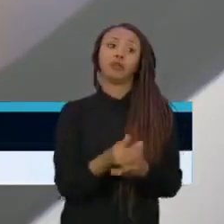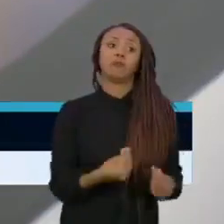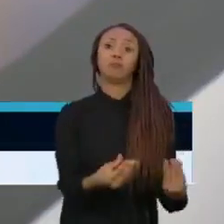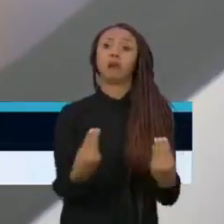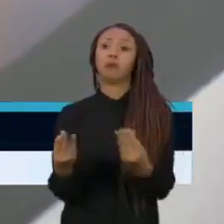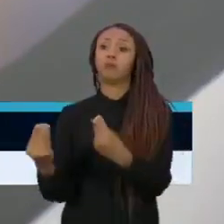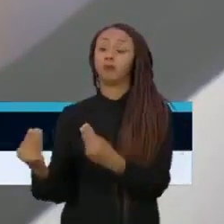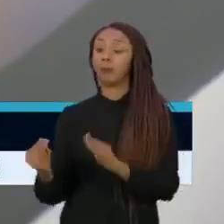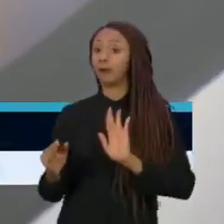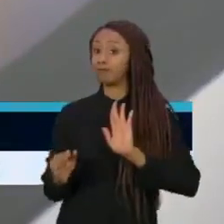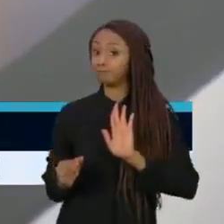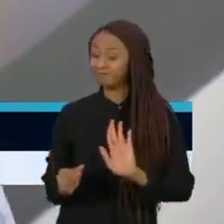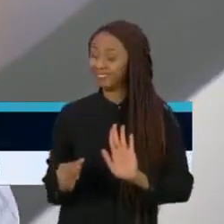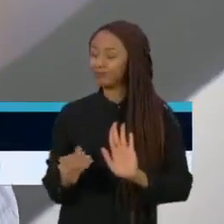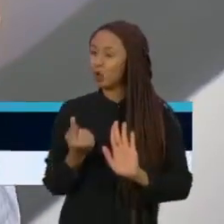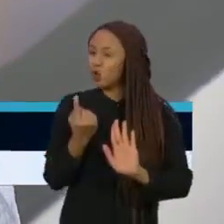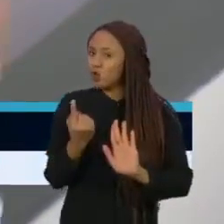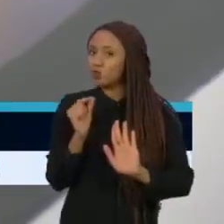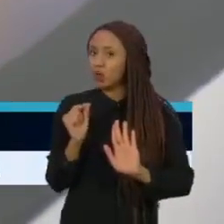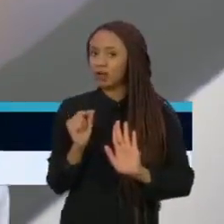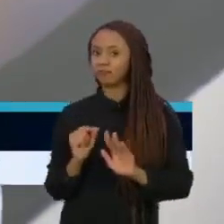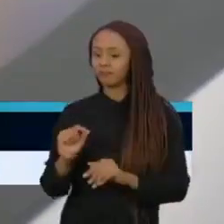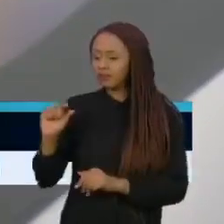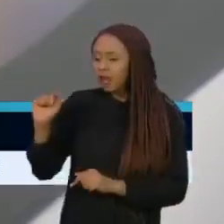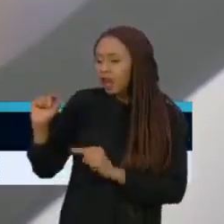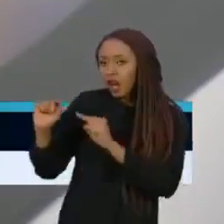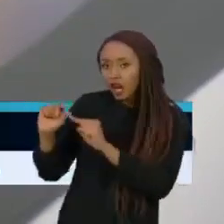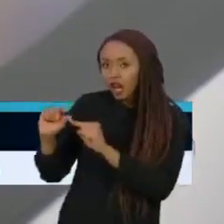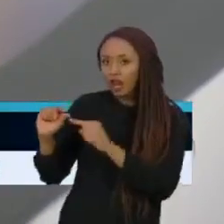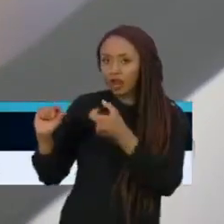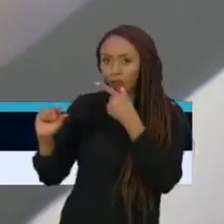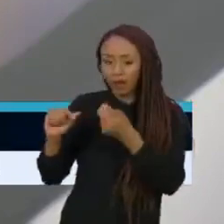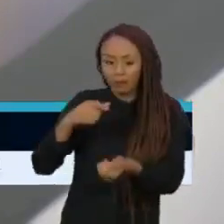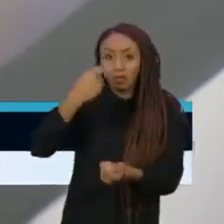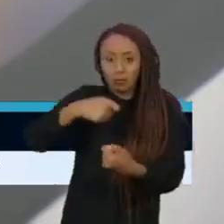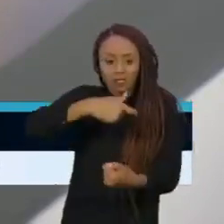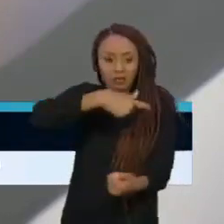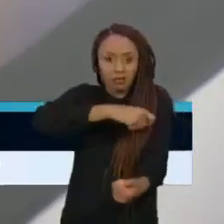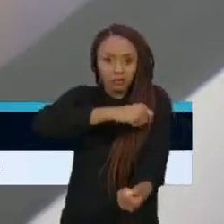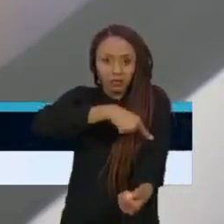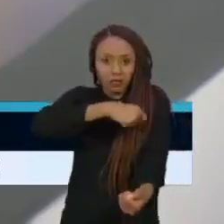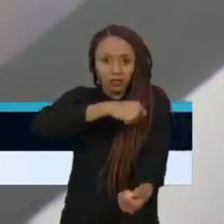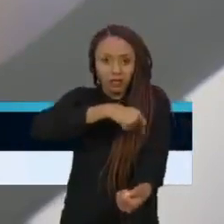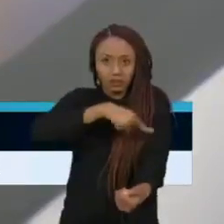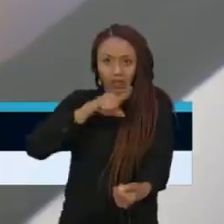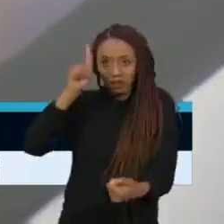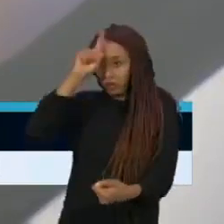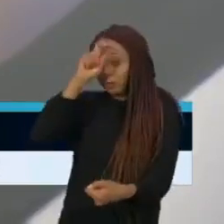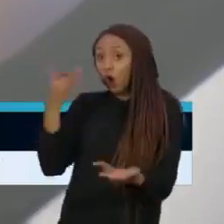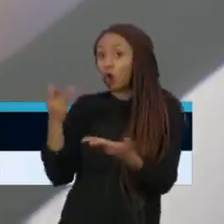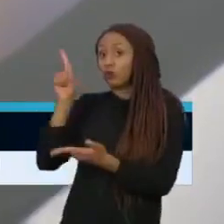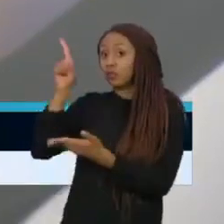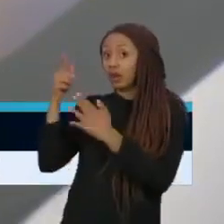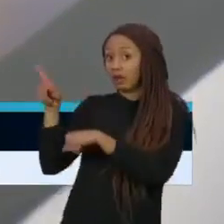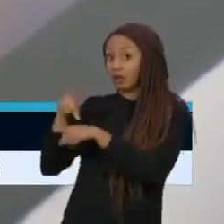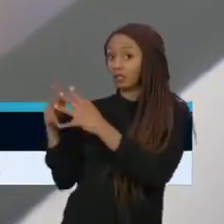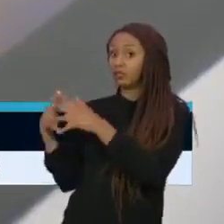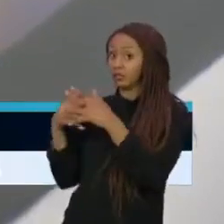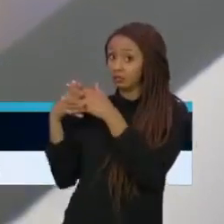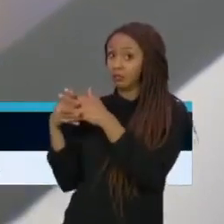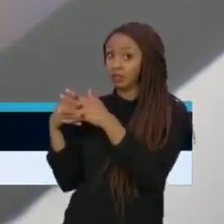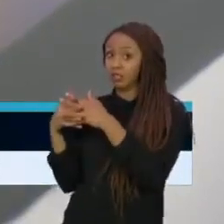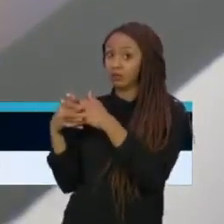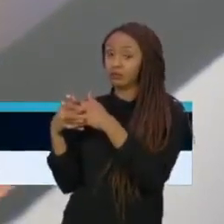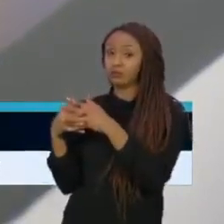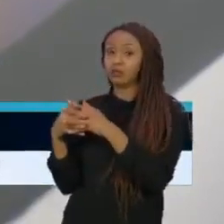temos um detalhe. A ampolinha que precisa ser dada na veia no hospital, hoje, nos Estados Unidos, está